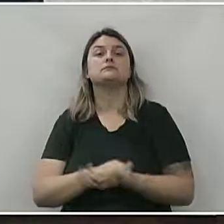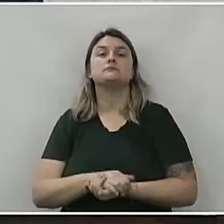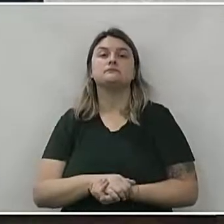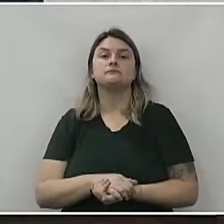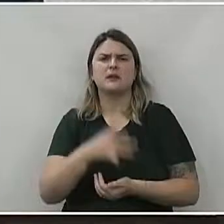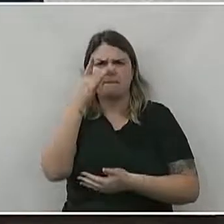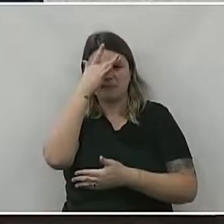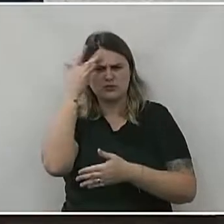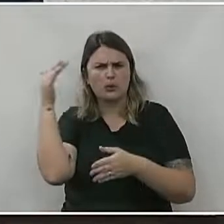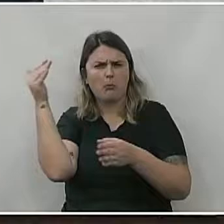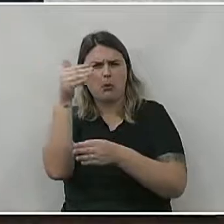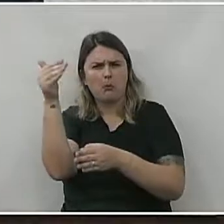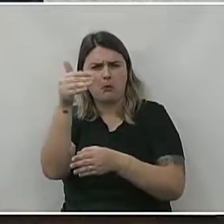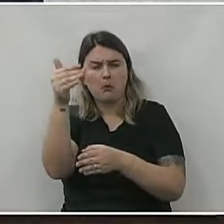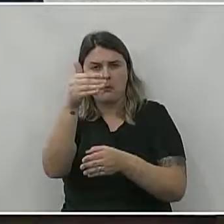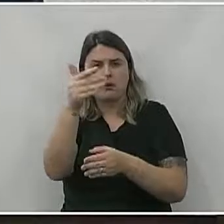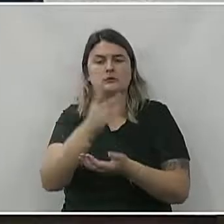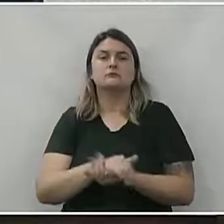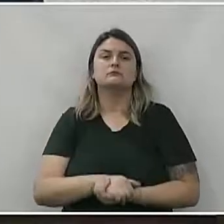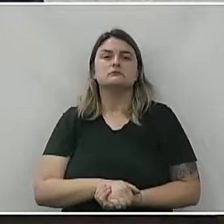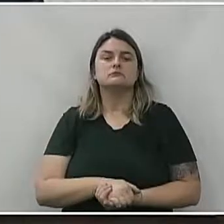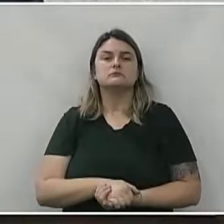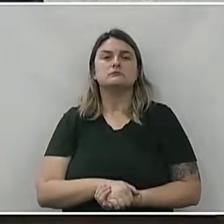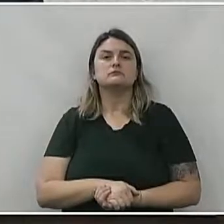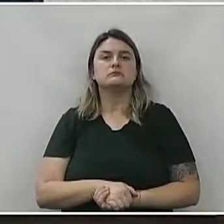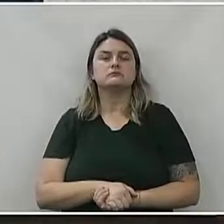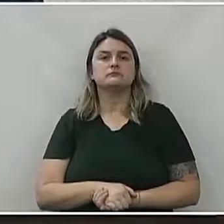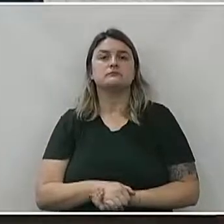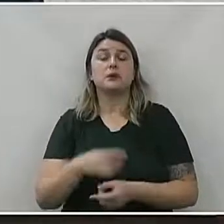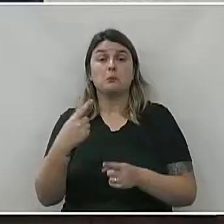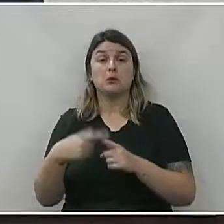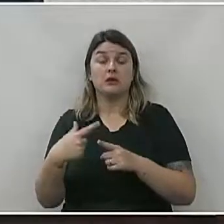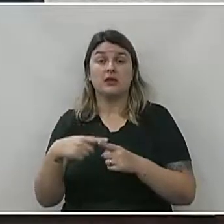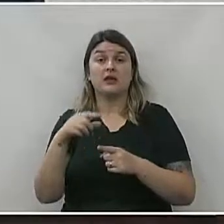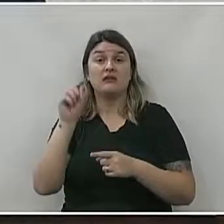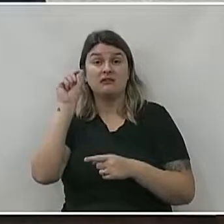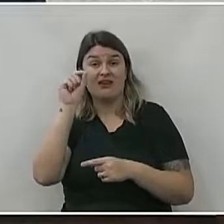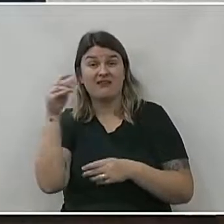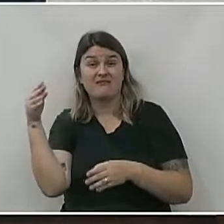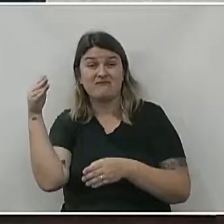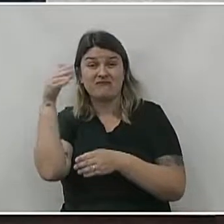que são a porta de entrada preferencial no Sistema Único de Saúde,